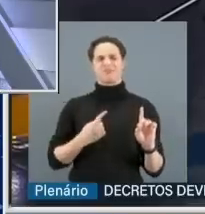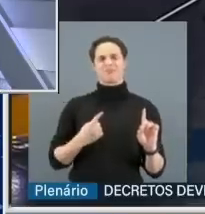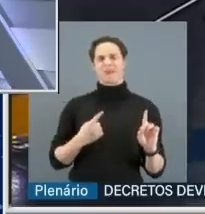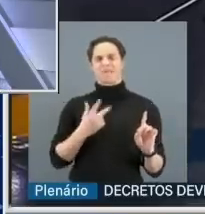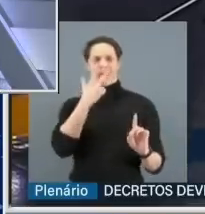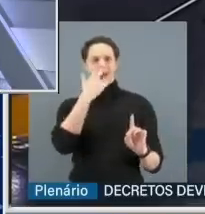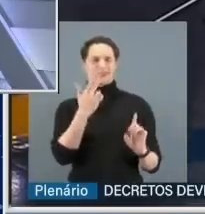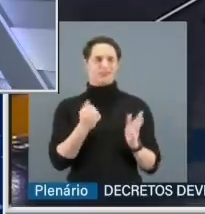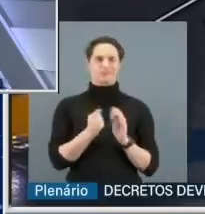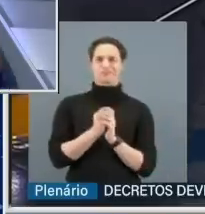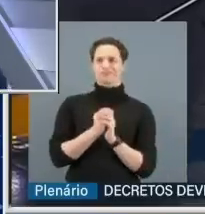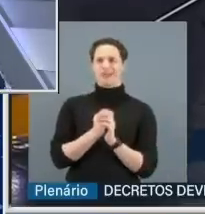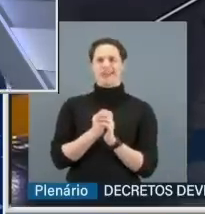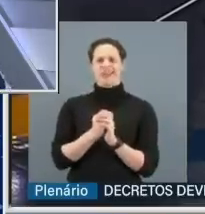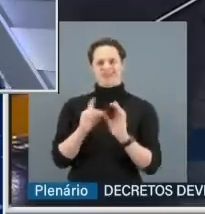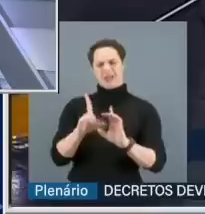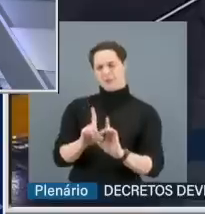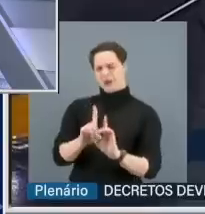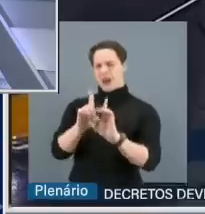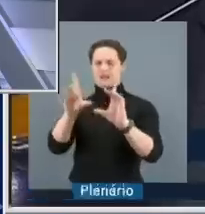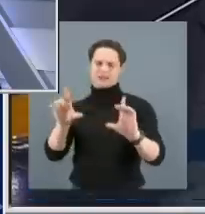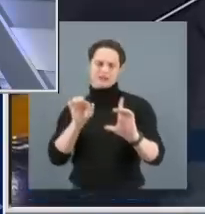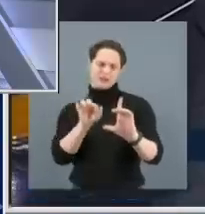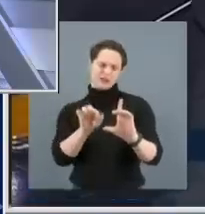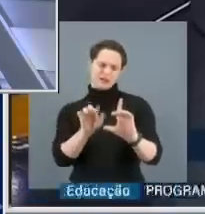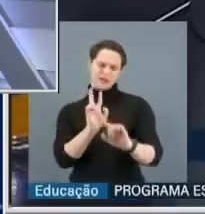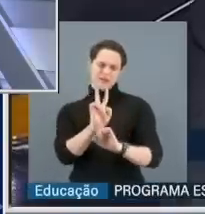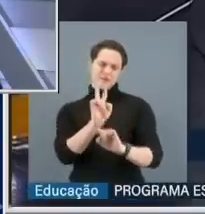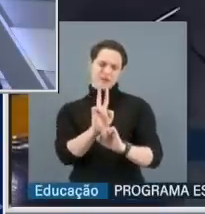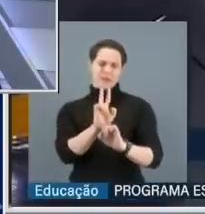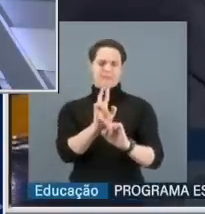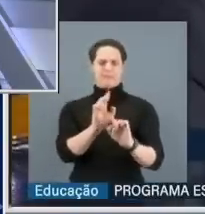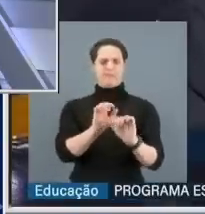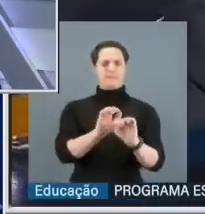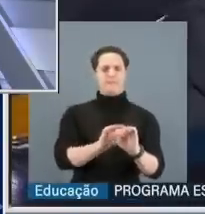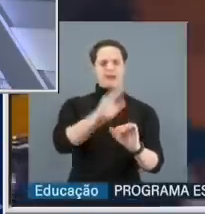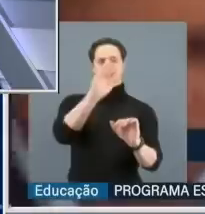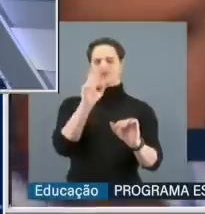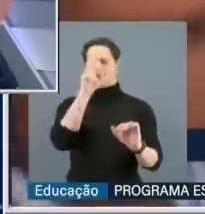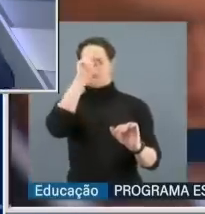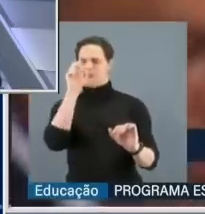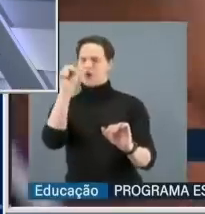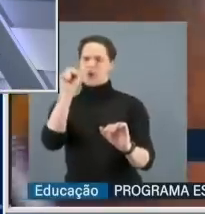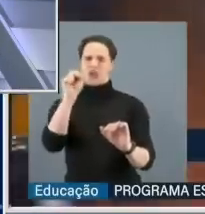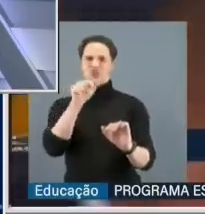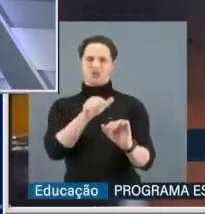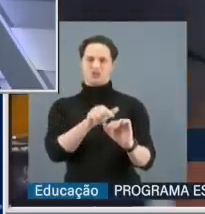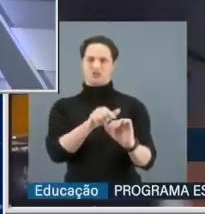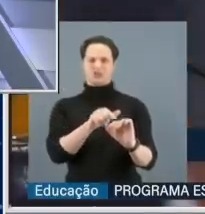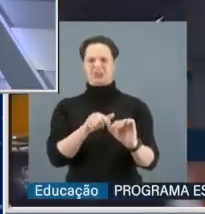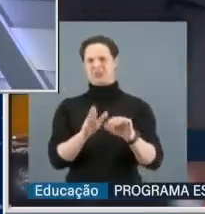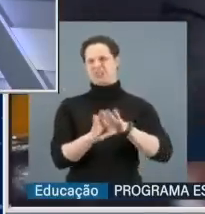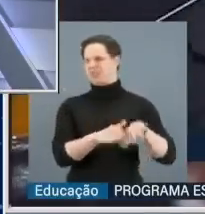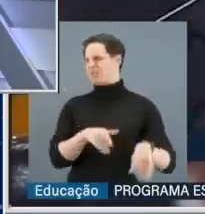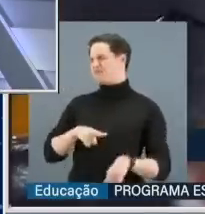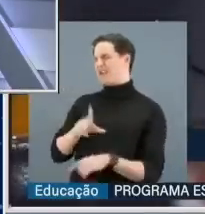Abuso de Autoridade, que foi aprovada inclusive pela senadora Soraya Tronic no ano de